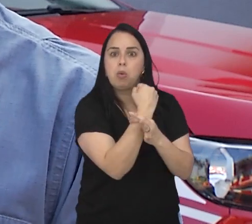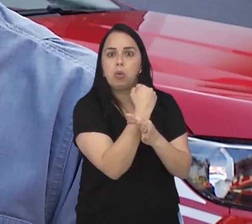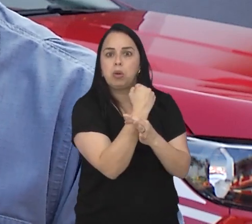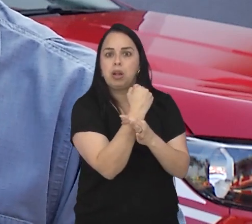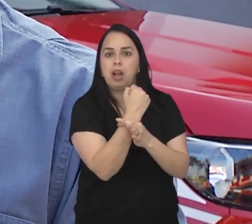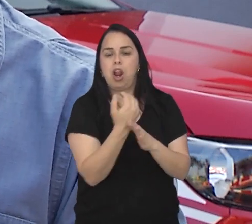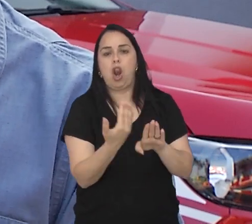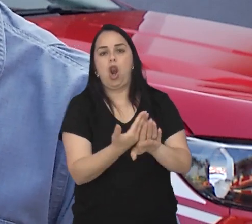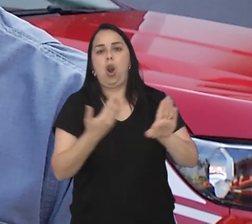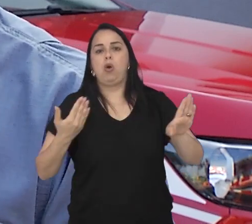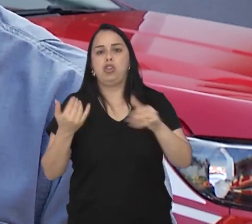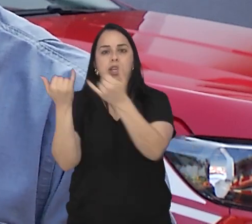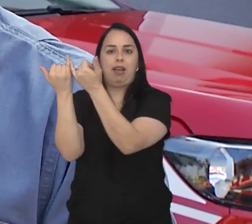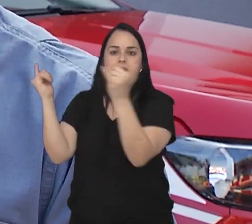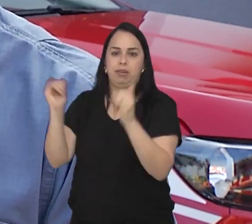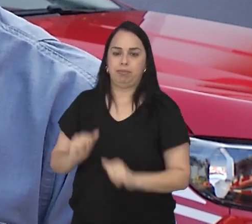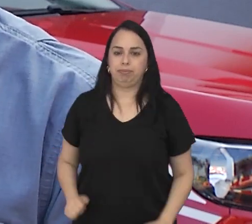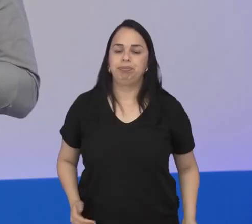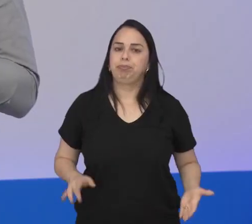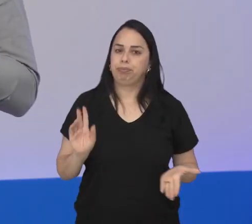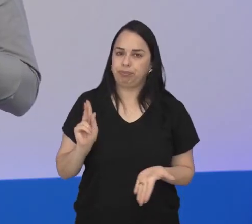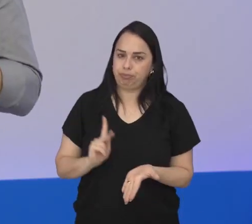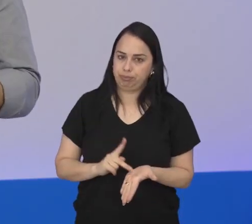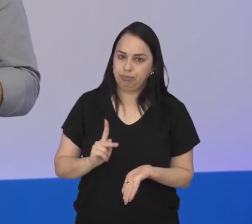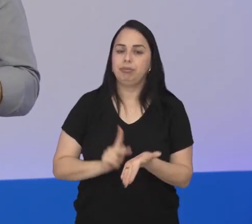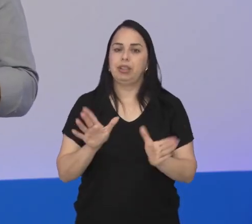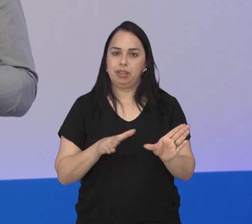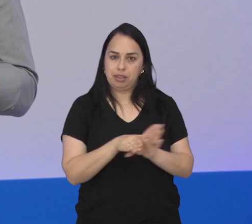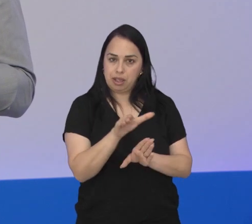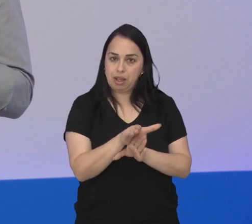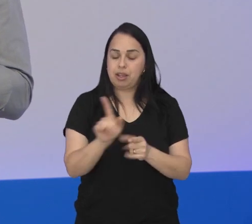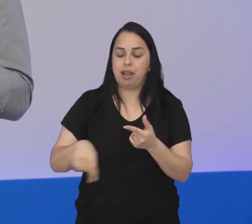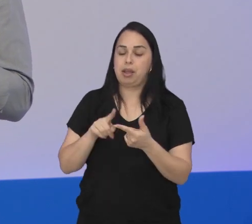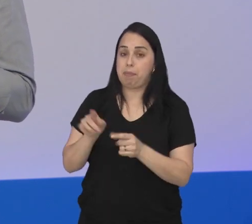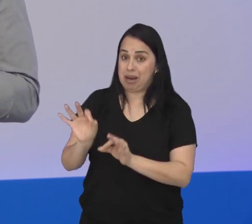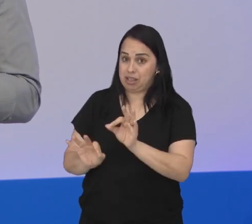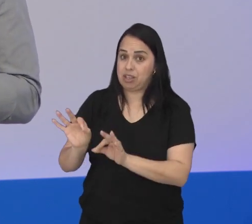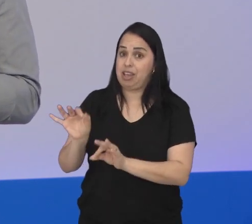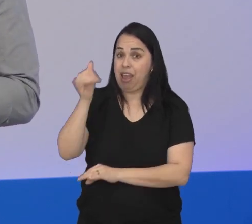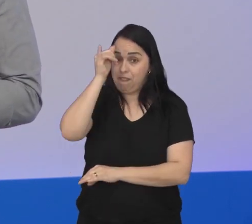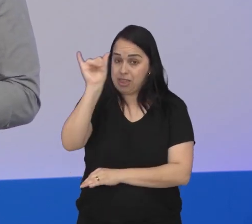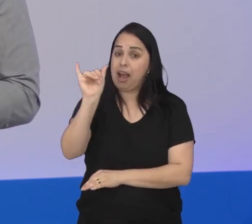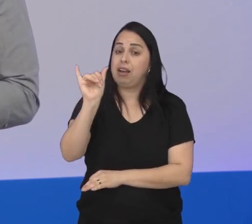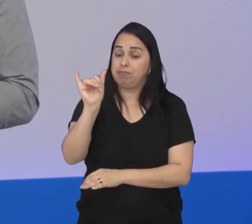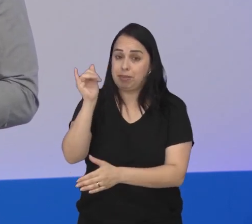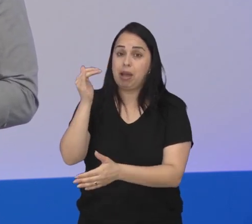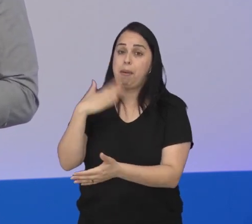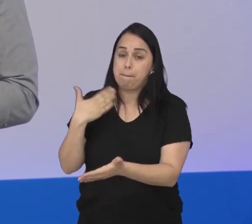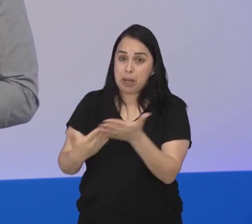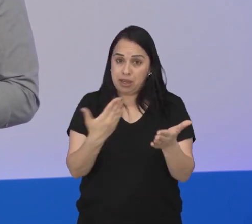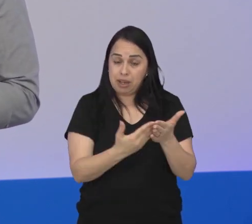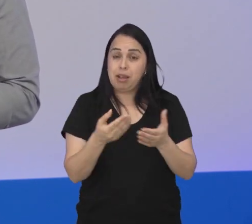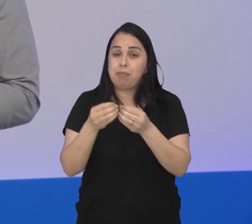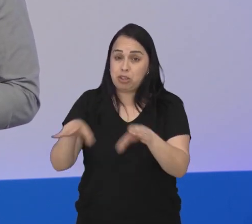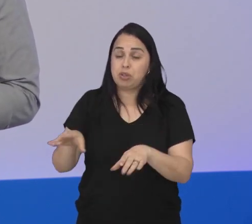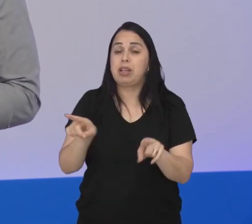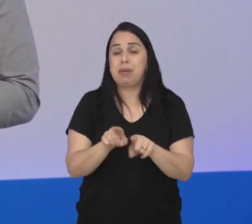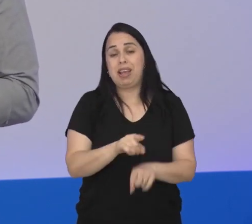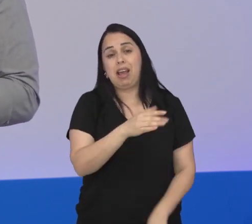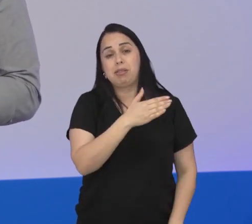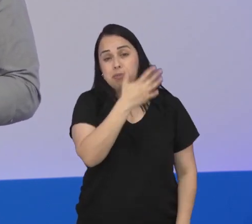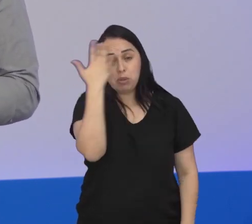Longe, lembrando principalmente longe de postes elétricos. E realmente, com orientação e planejamento é possível evitar inúmeras